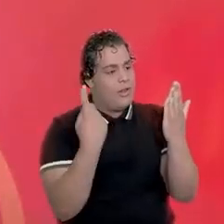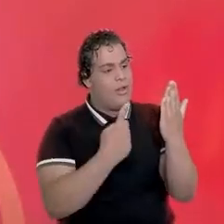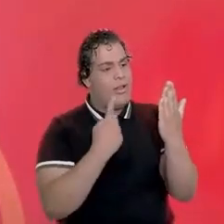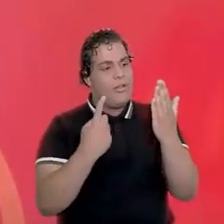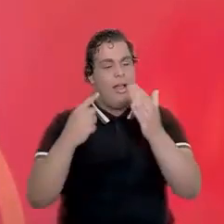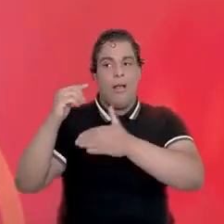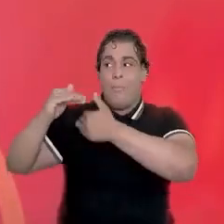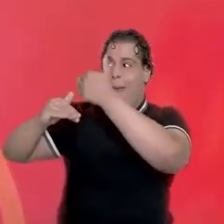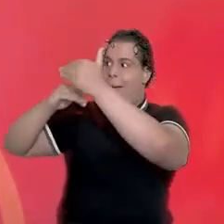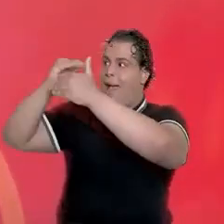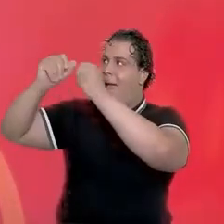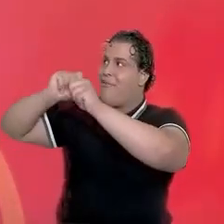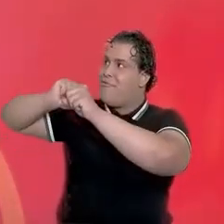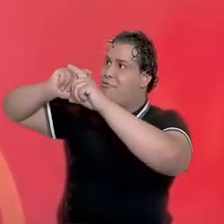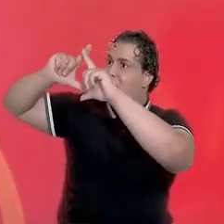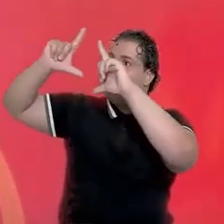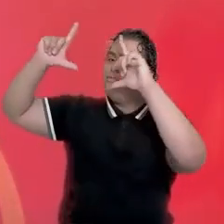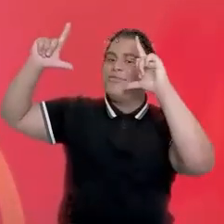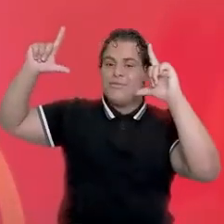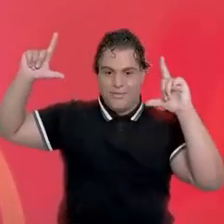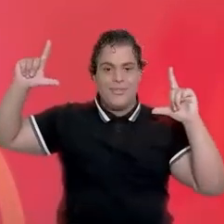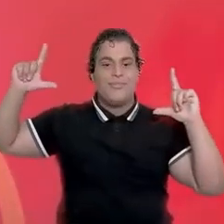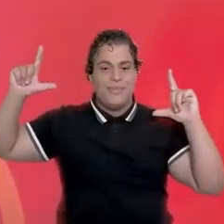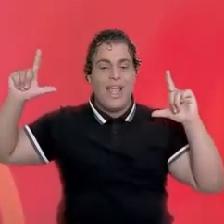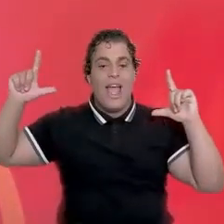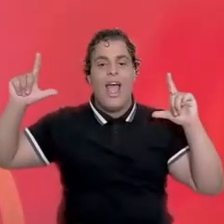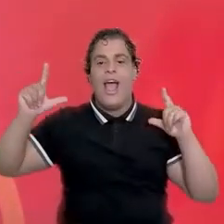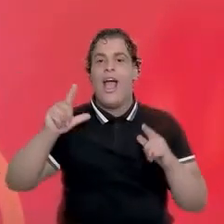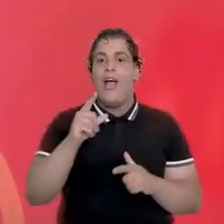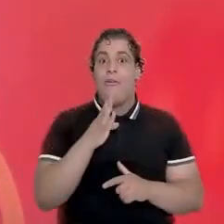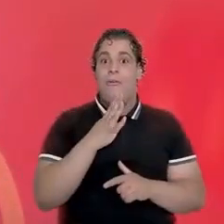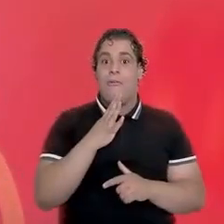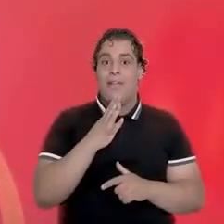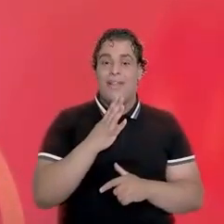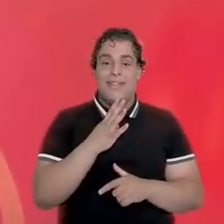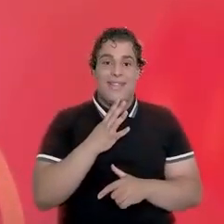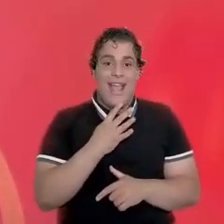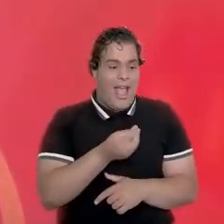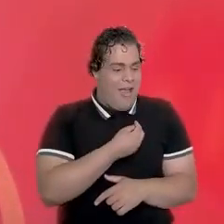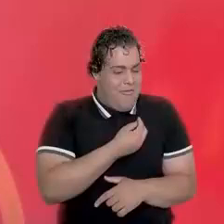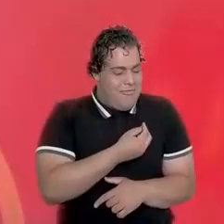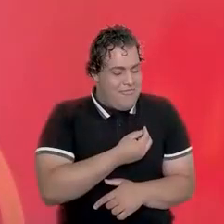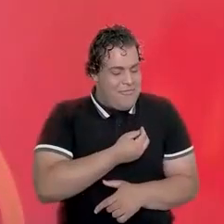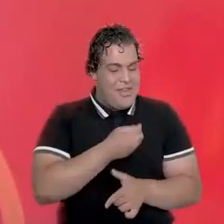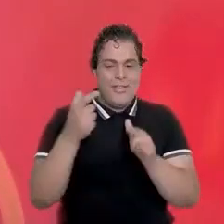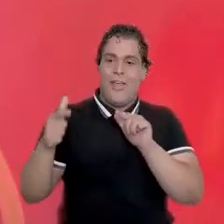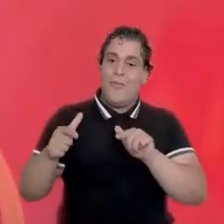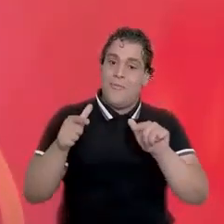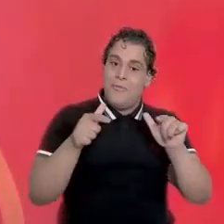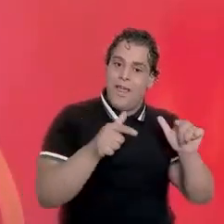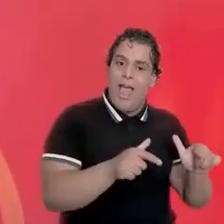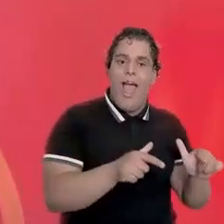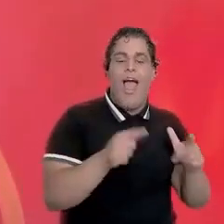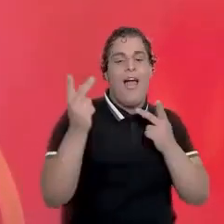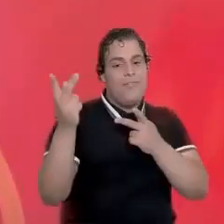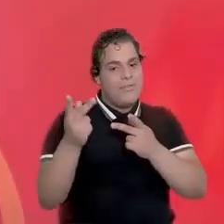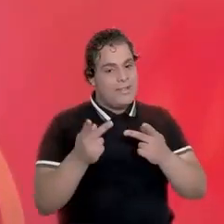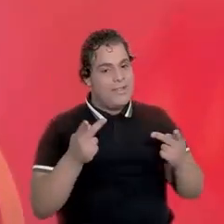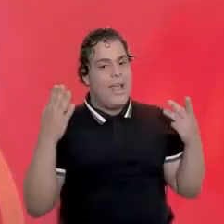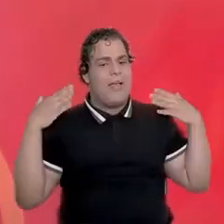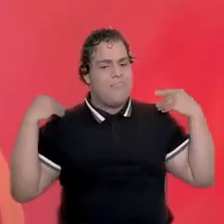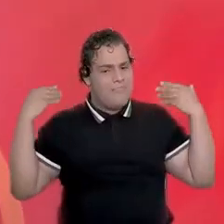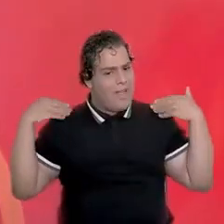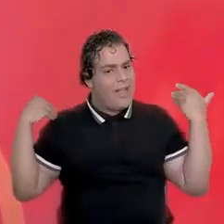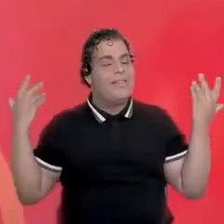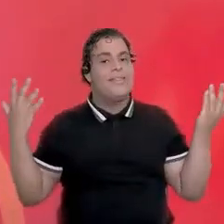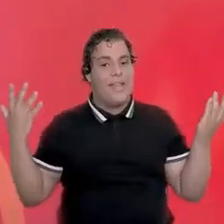crescer muito, conhecer a vida, conhecer outros lugares que a gente nunca foi e não poderá